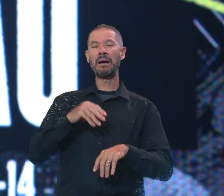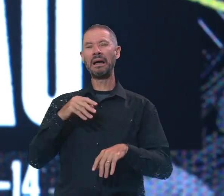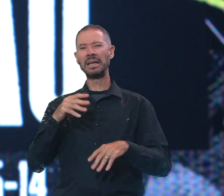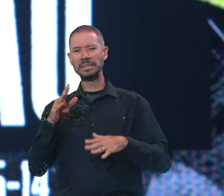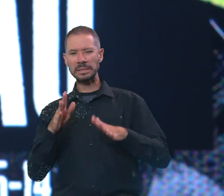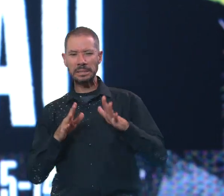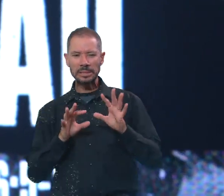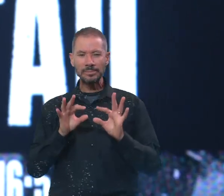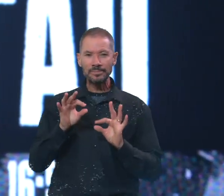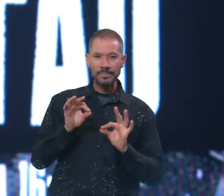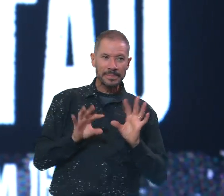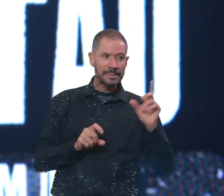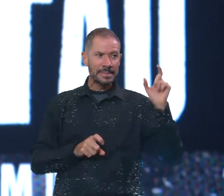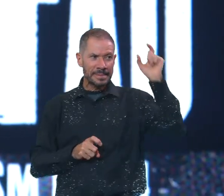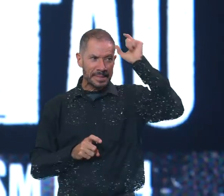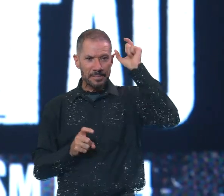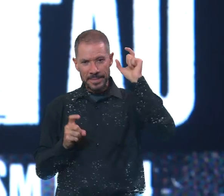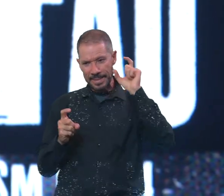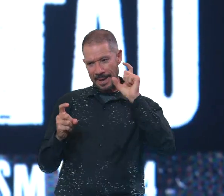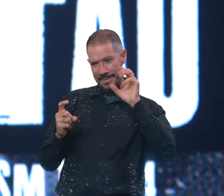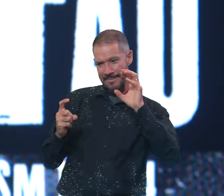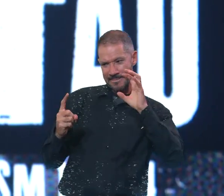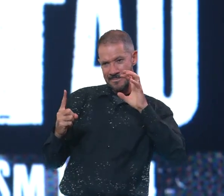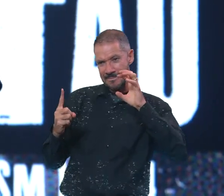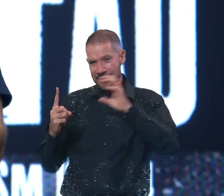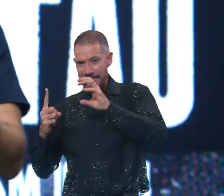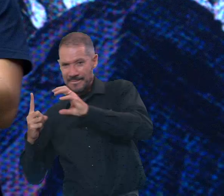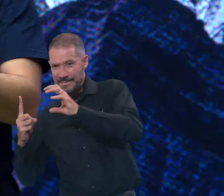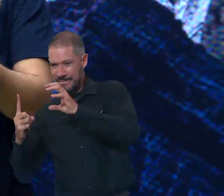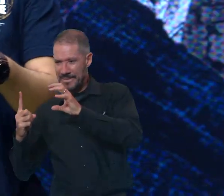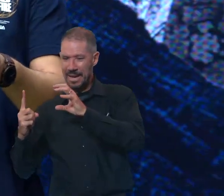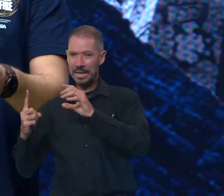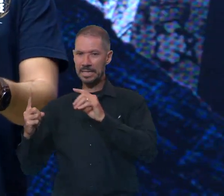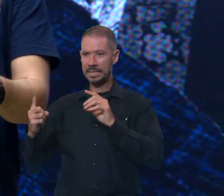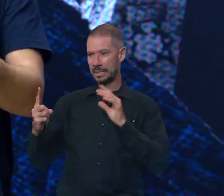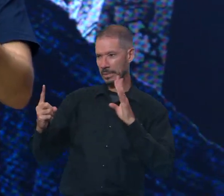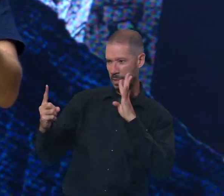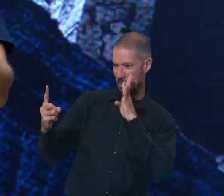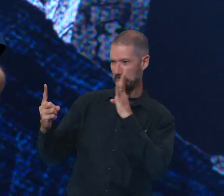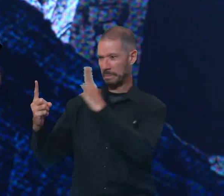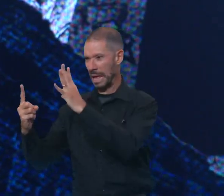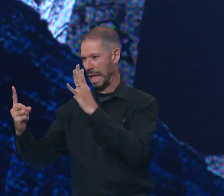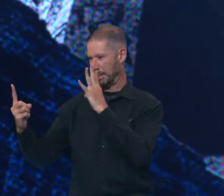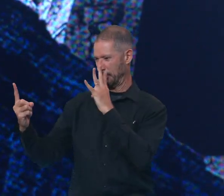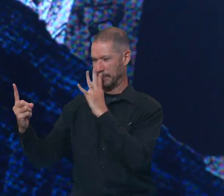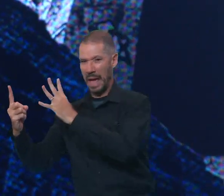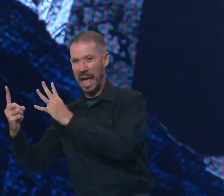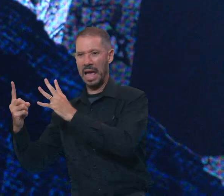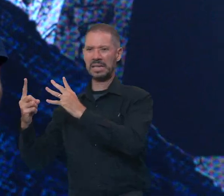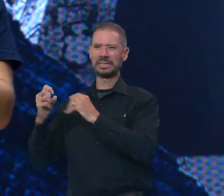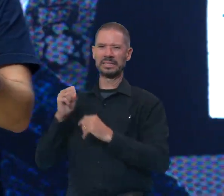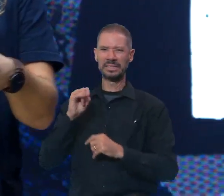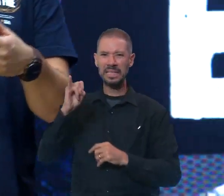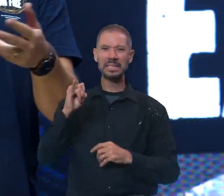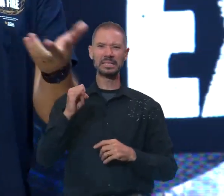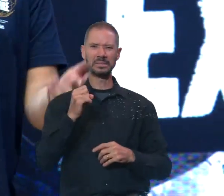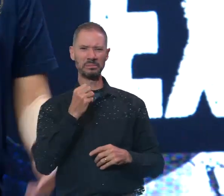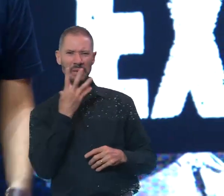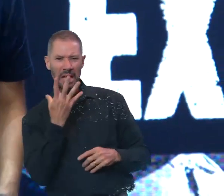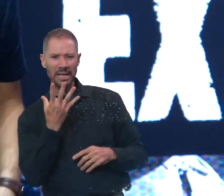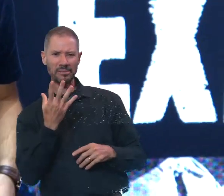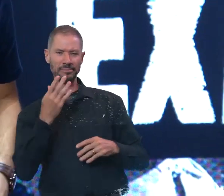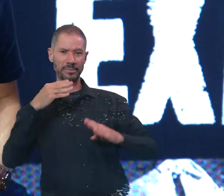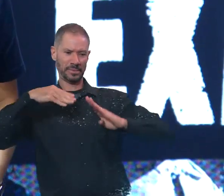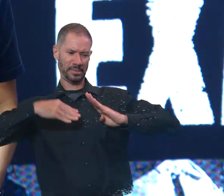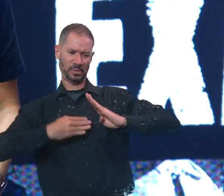a ciladas do maligno, você fica mais suscetível a palavras que outras pessoas proferem sobre você, que se você estivesse bem não deixaria entrar